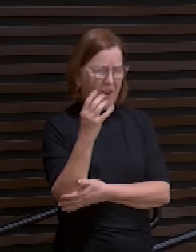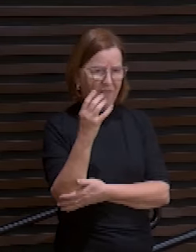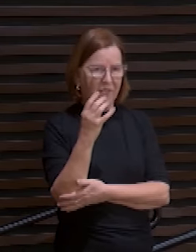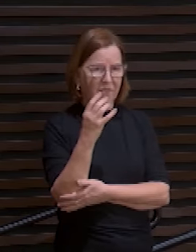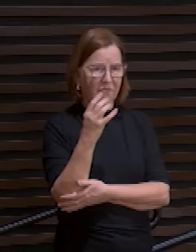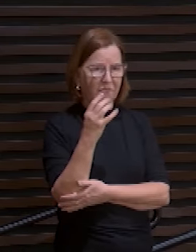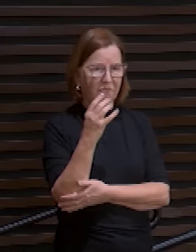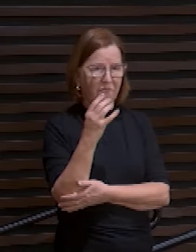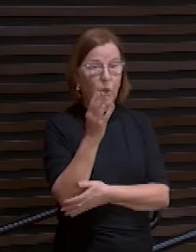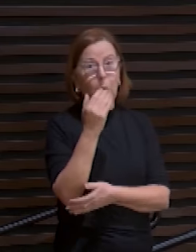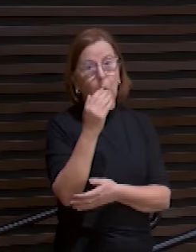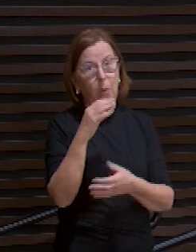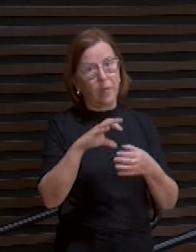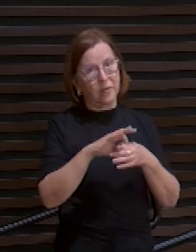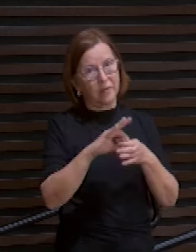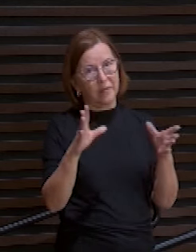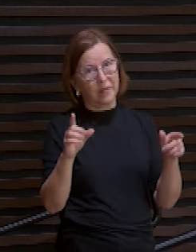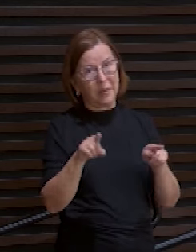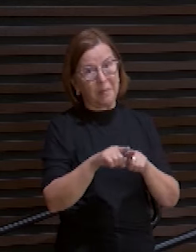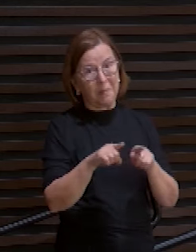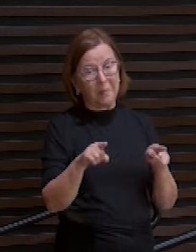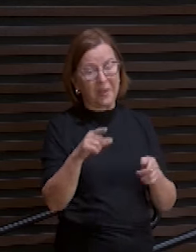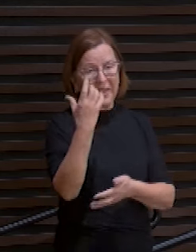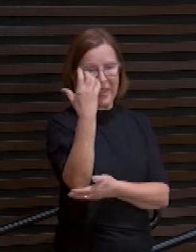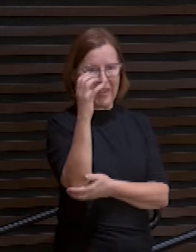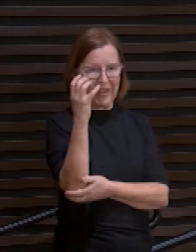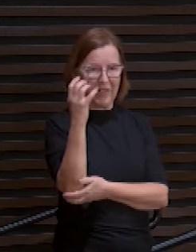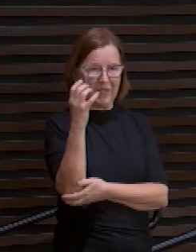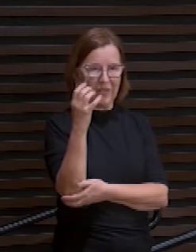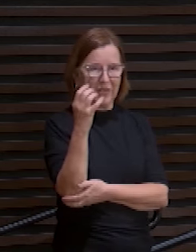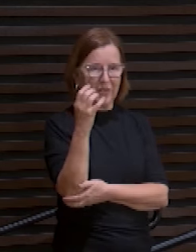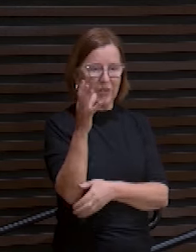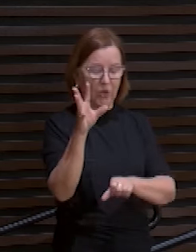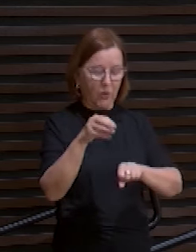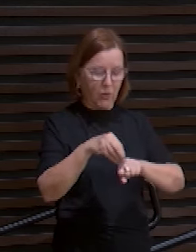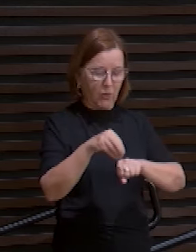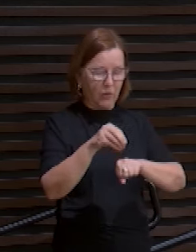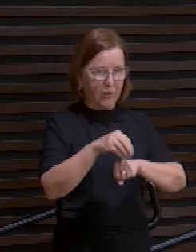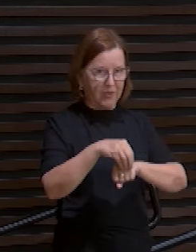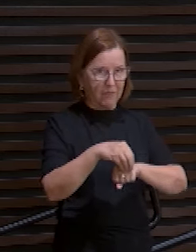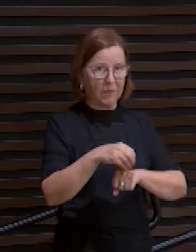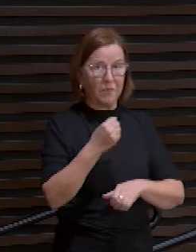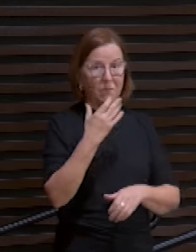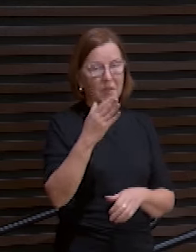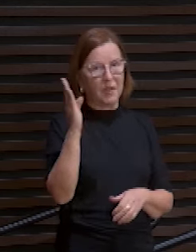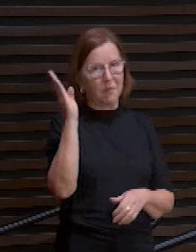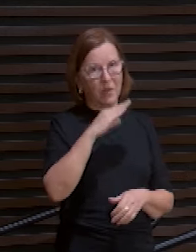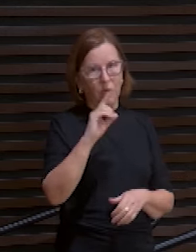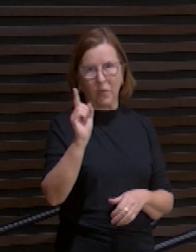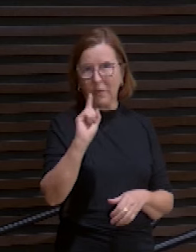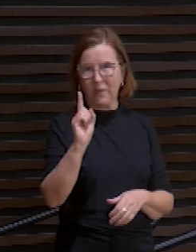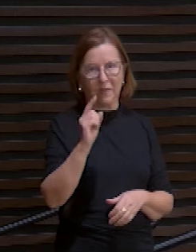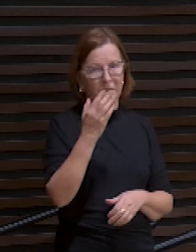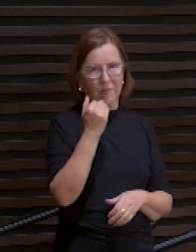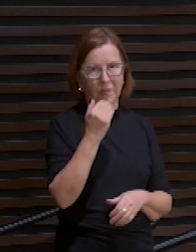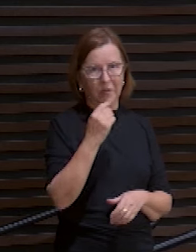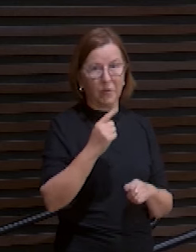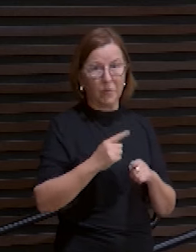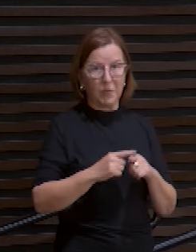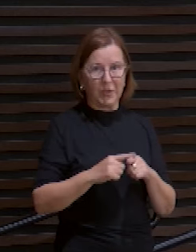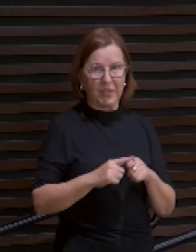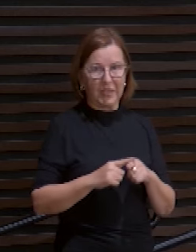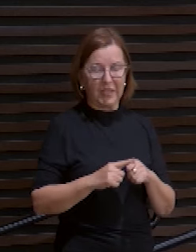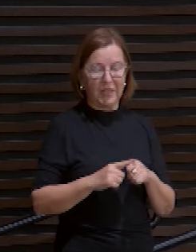comerás livremente mas da árvore do conhecimento do bem e do mal não comerás porque no